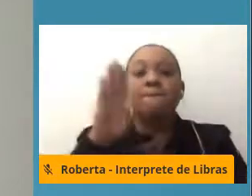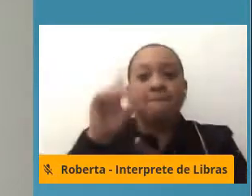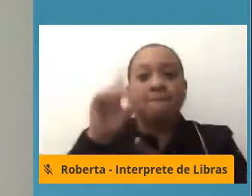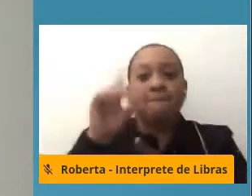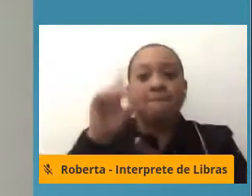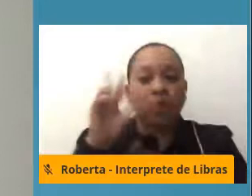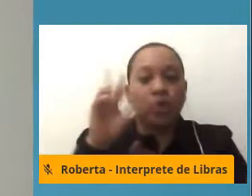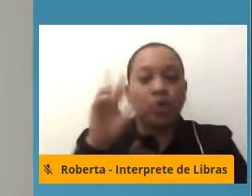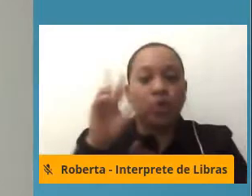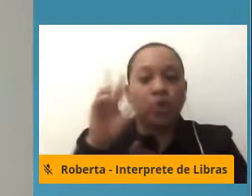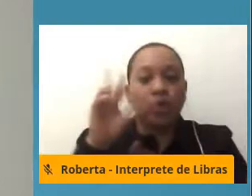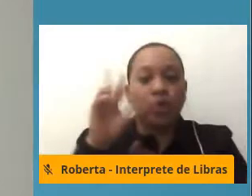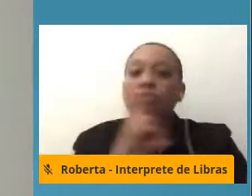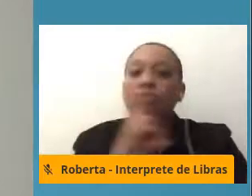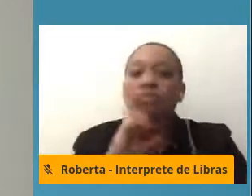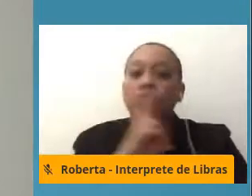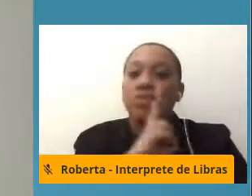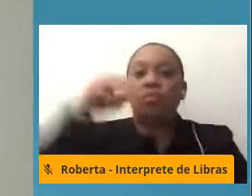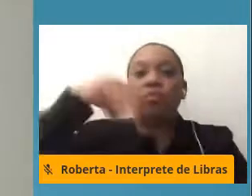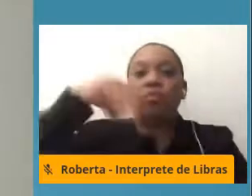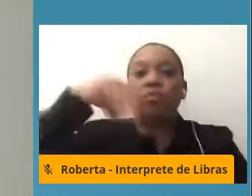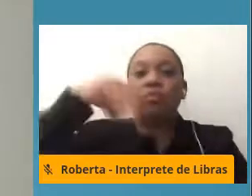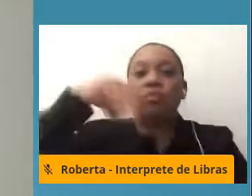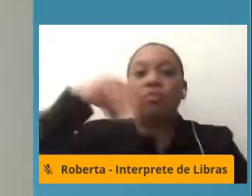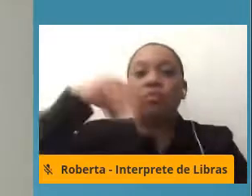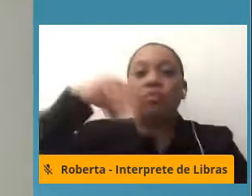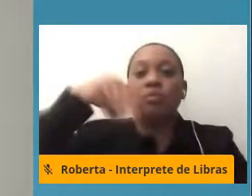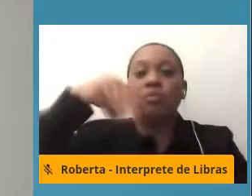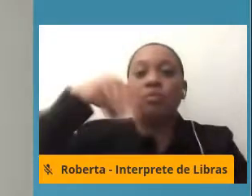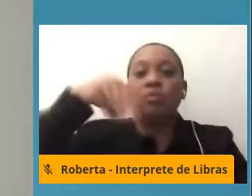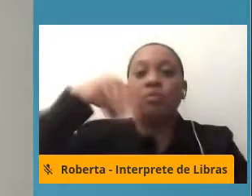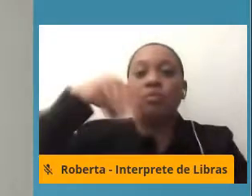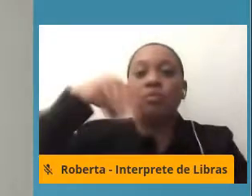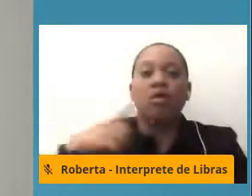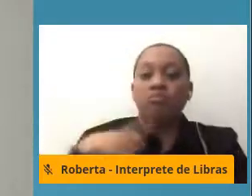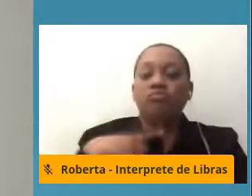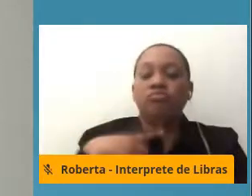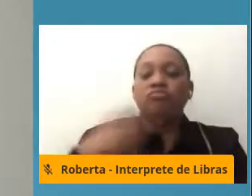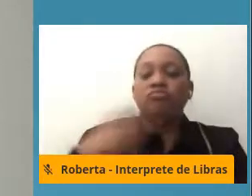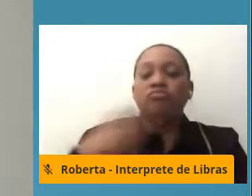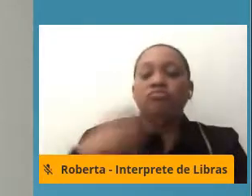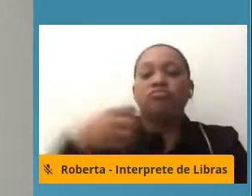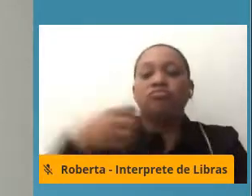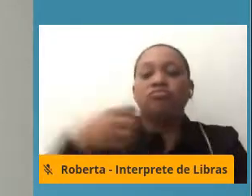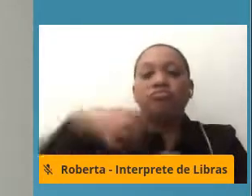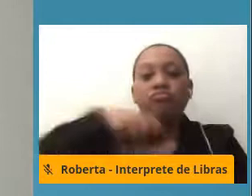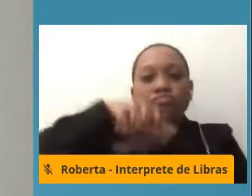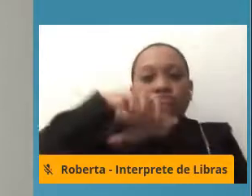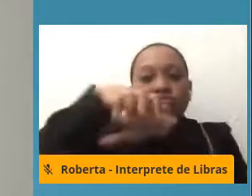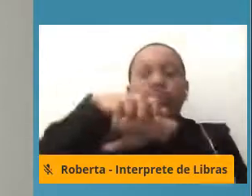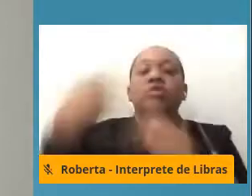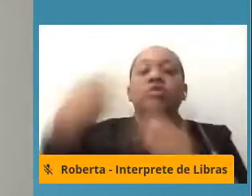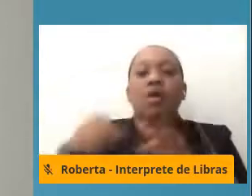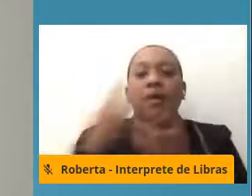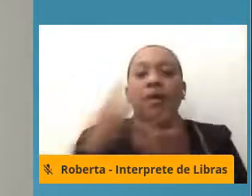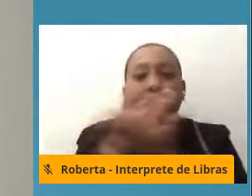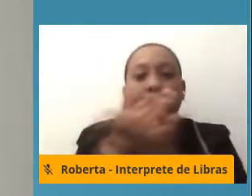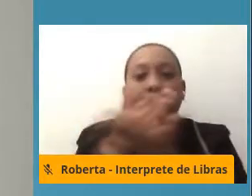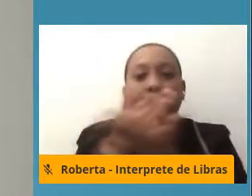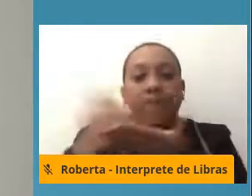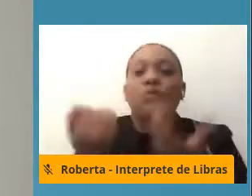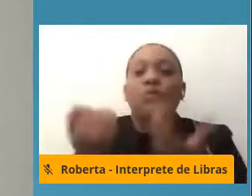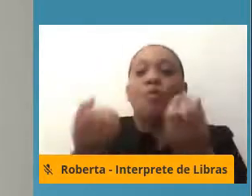faz entregas, ela faz bolo, ela faz comida sem glúten, tá, para quem não pode. Então, ela também cedeu para a gente um